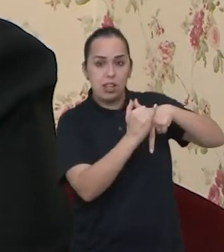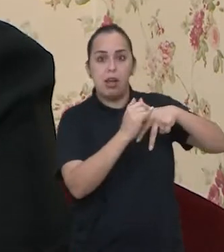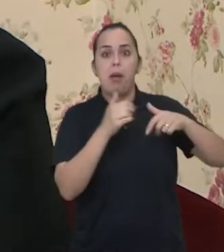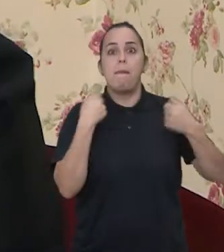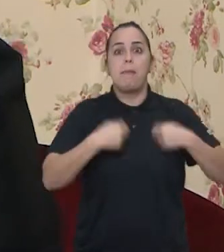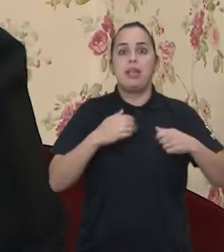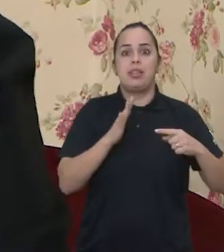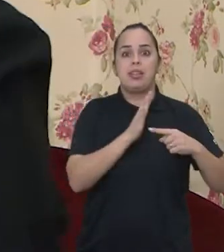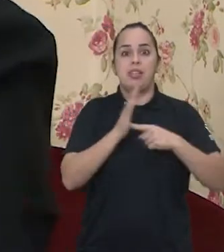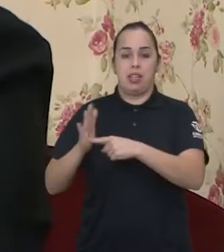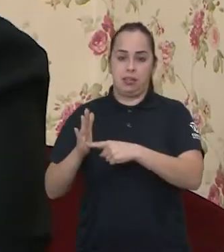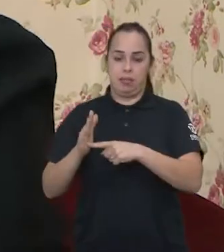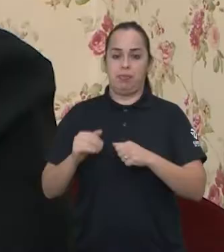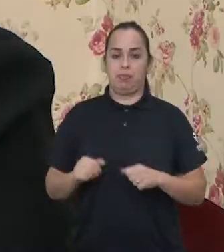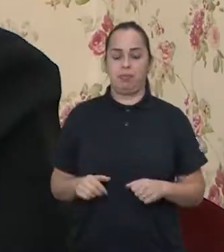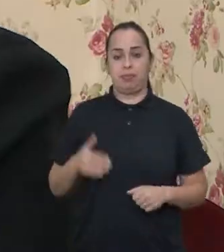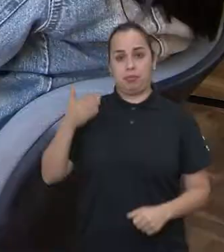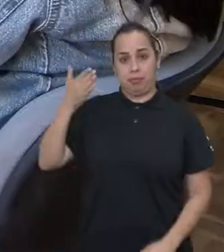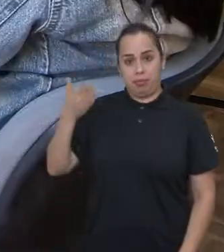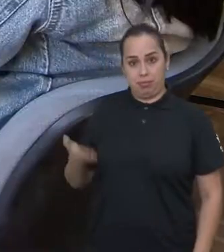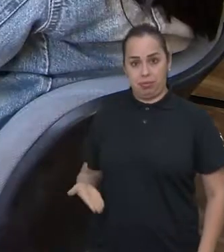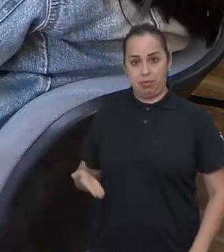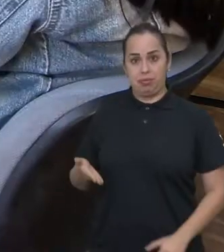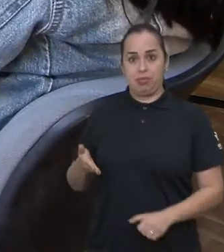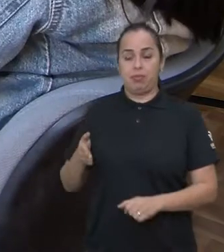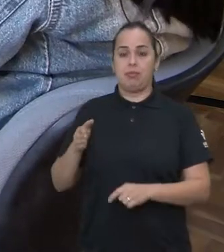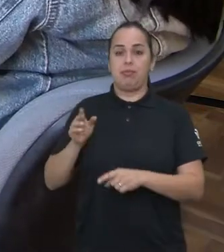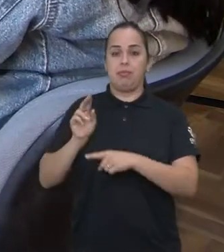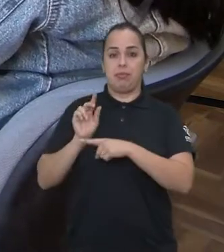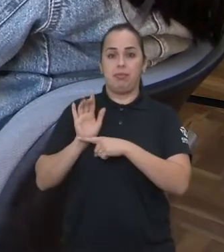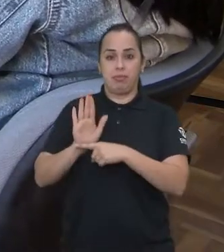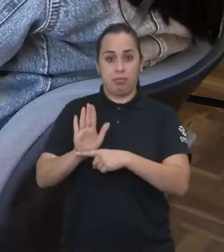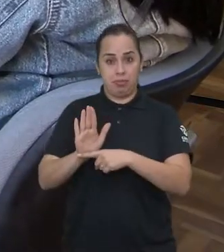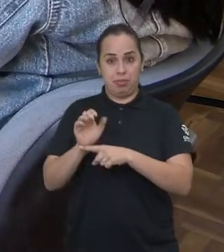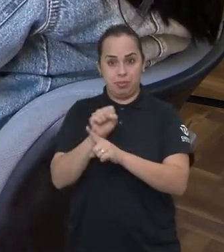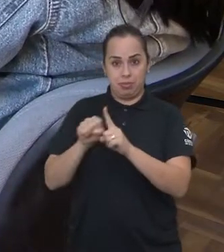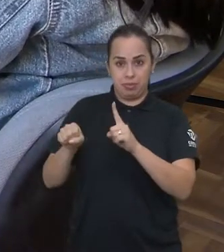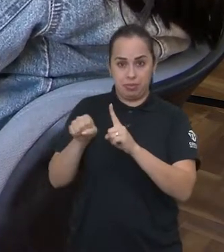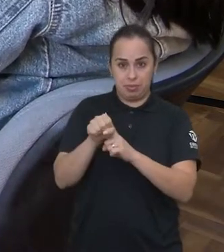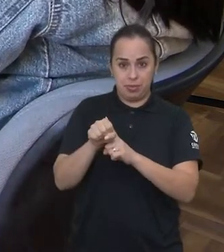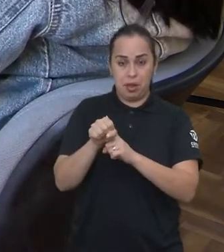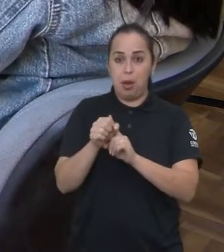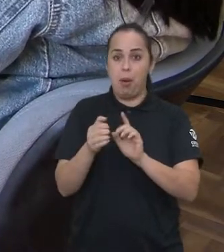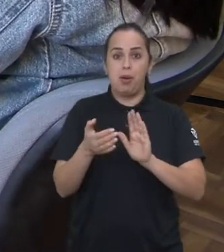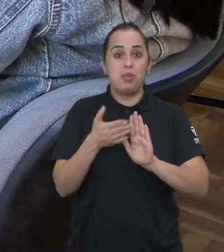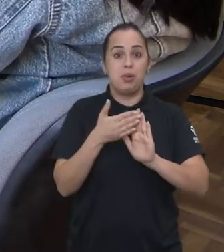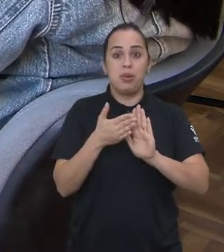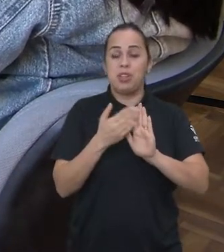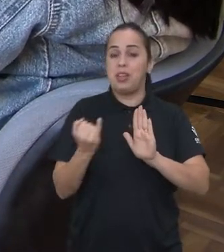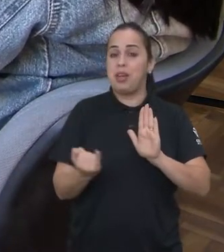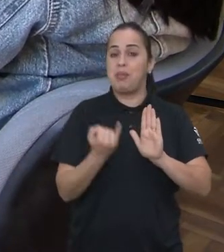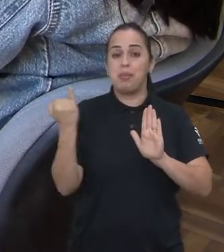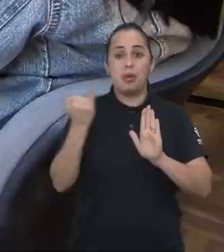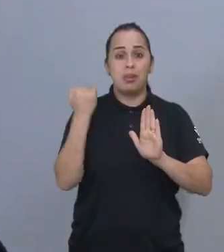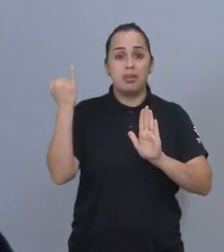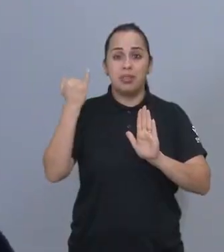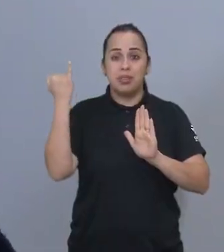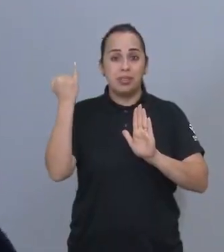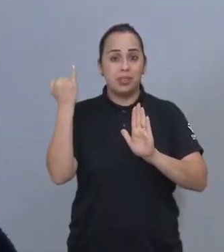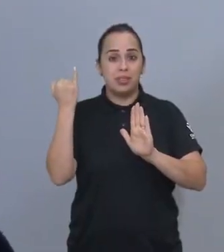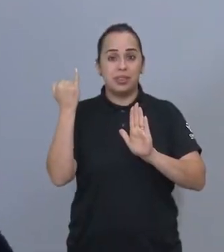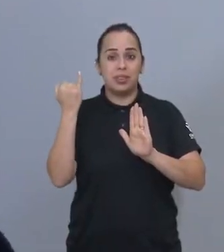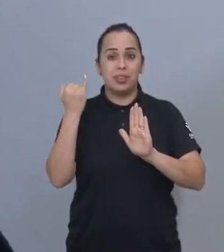sendo vítima de violência Ela Tem que denunciar para esta assistente social projetos como da vereadora Amélia Naomi